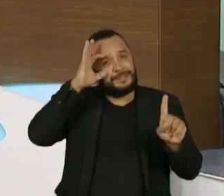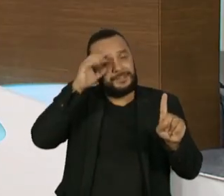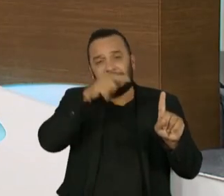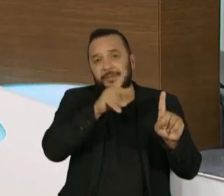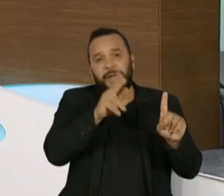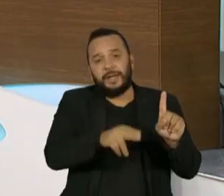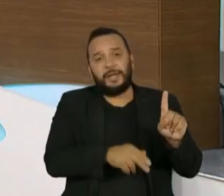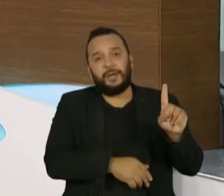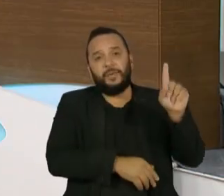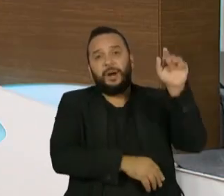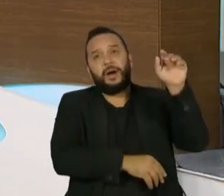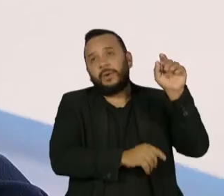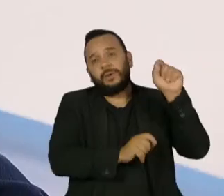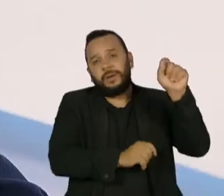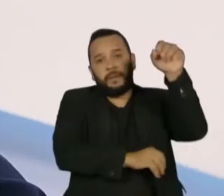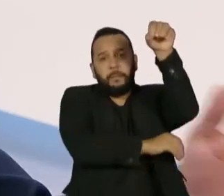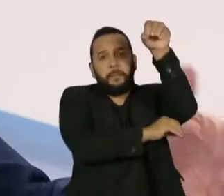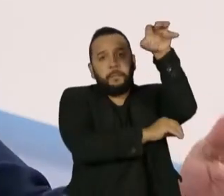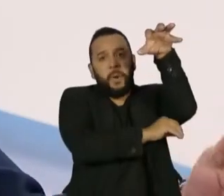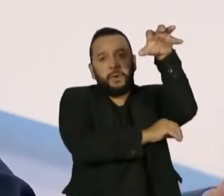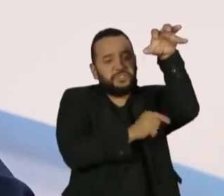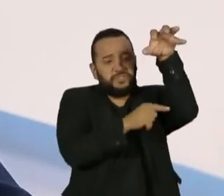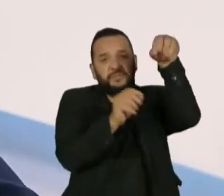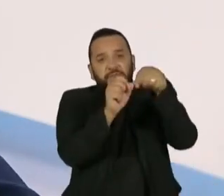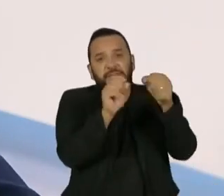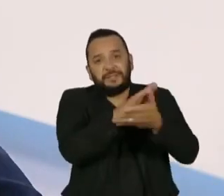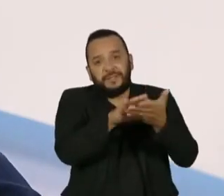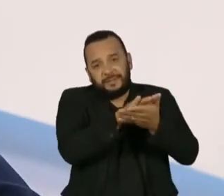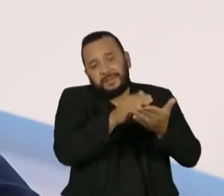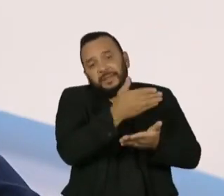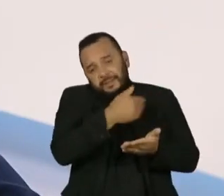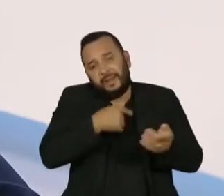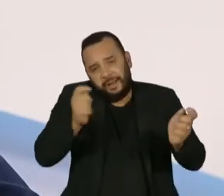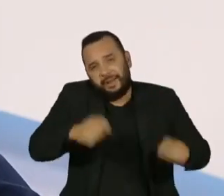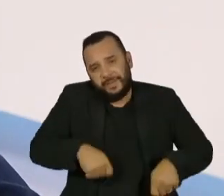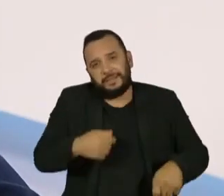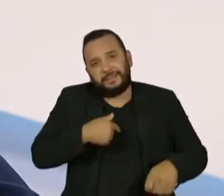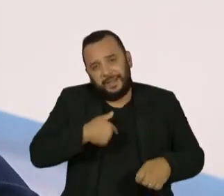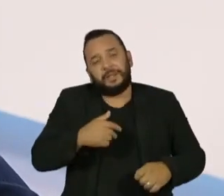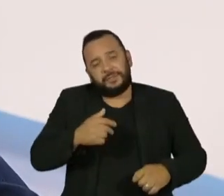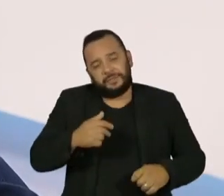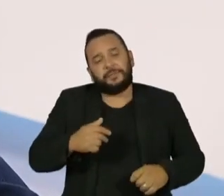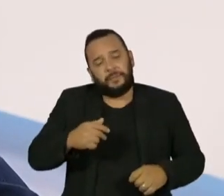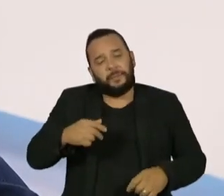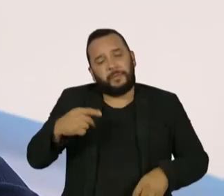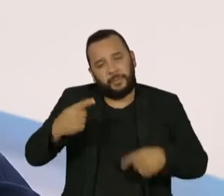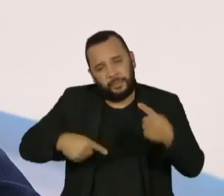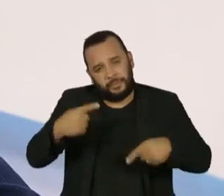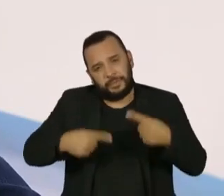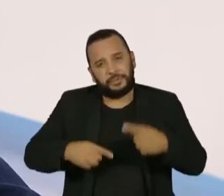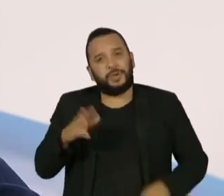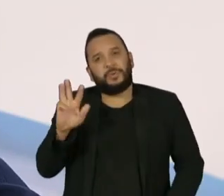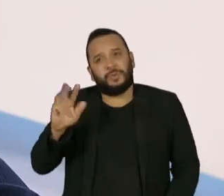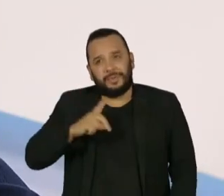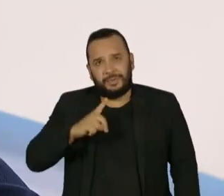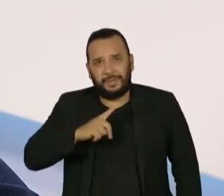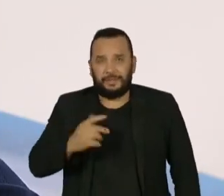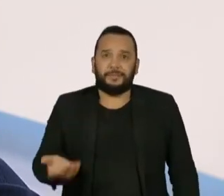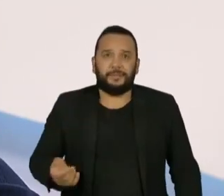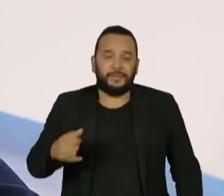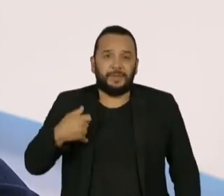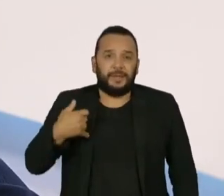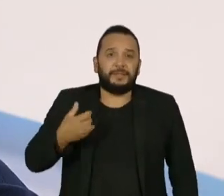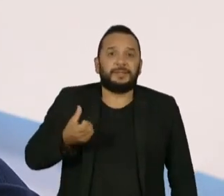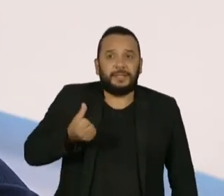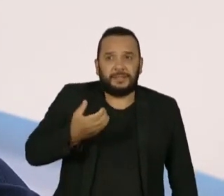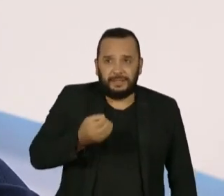liderança política, é uma capacidade de organização evidente. Agora, por outro lado, eu quero dizer aqui a vocês que eu tenho 60 anos de idade, estou na